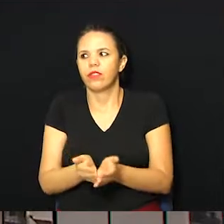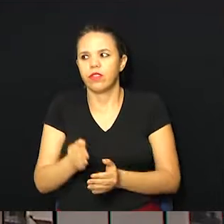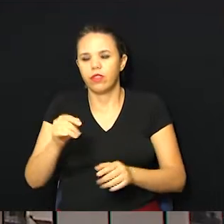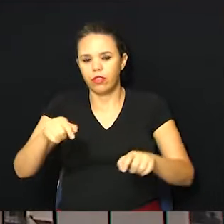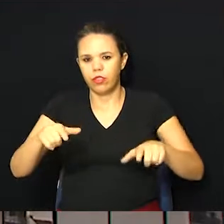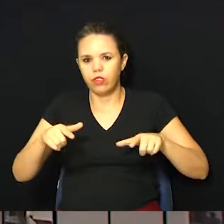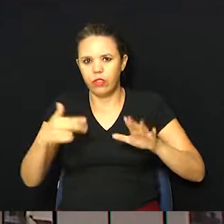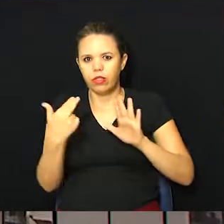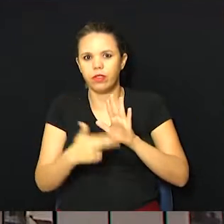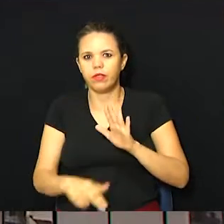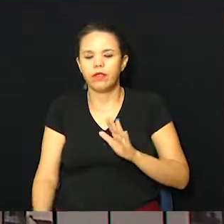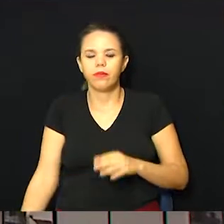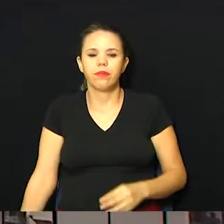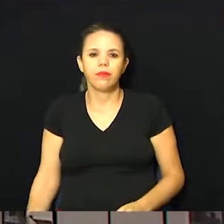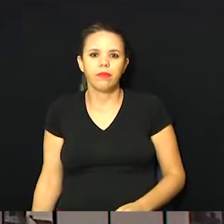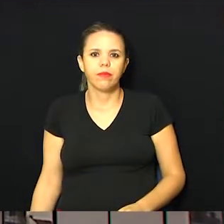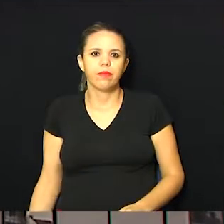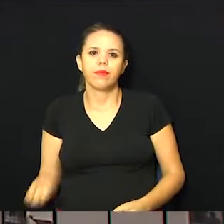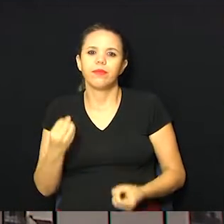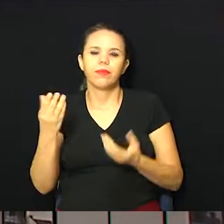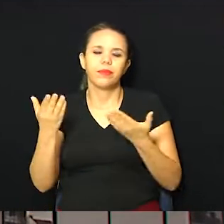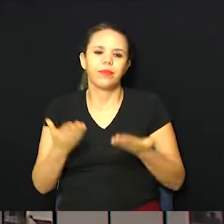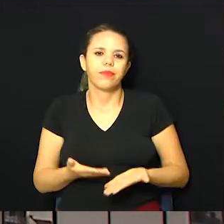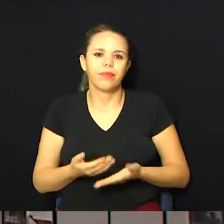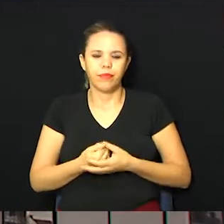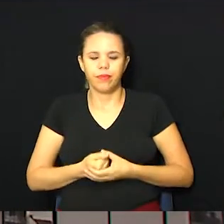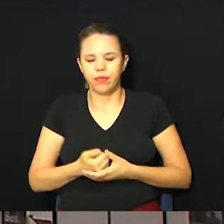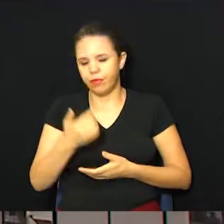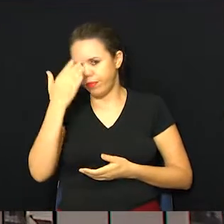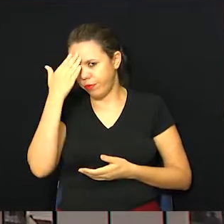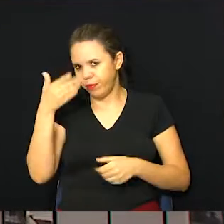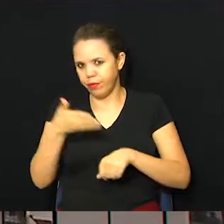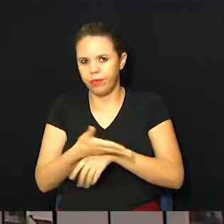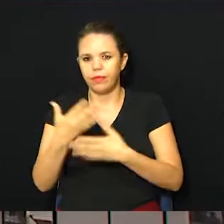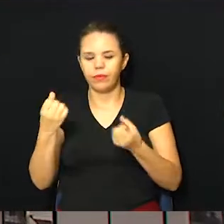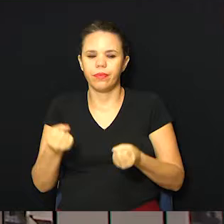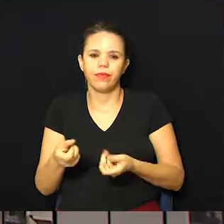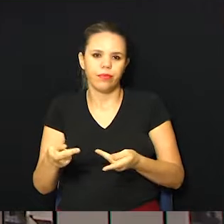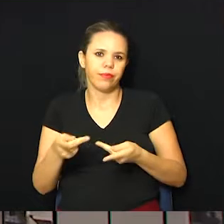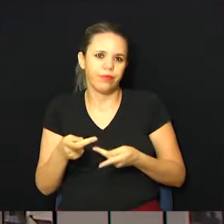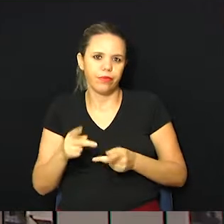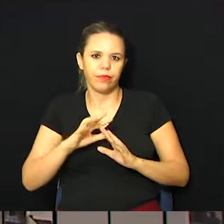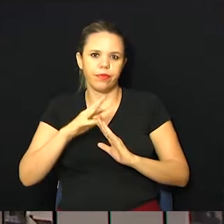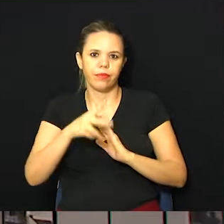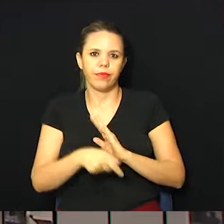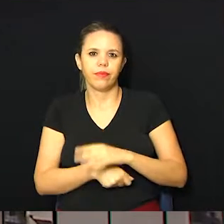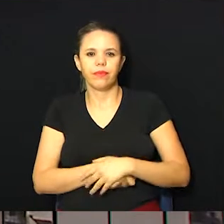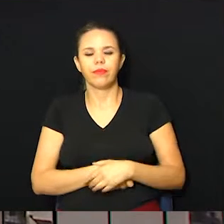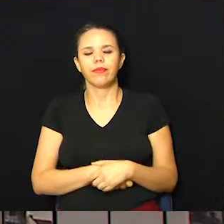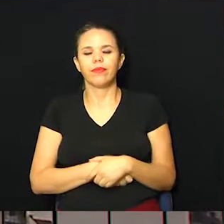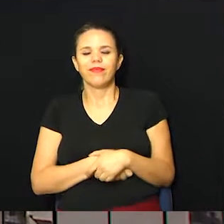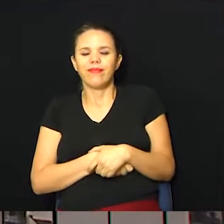as nomenclaturas. Muito bem-vindo, comandante. Muito obrigada por topar o nosso convite aqui no Giro Ambiental.